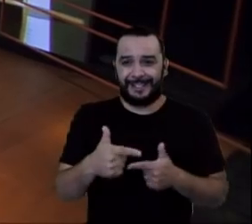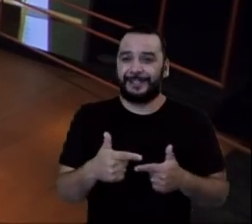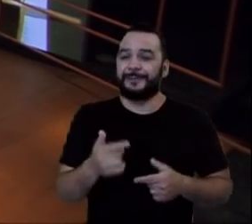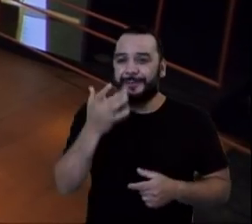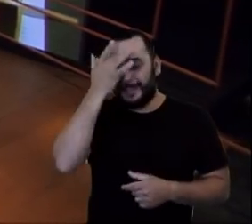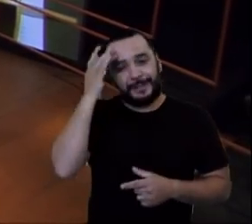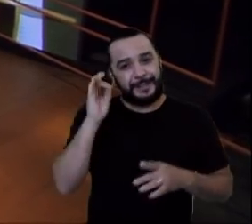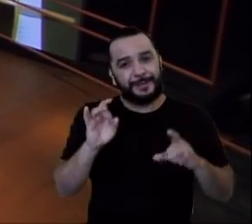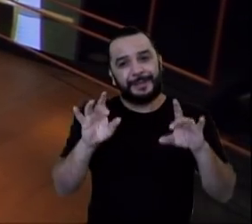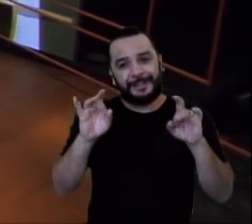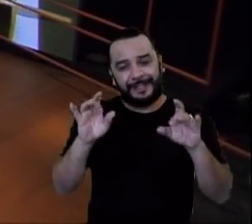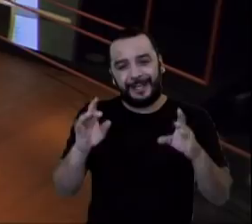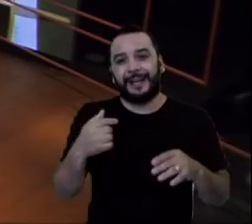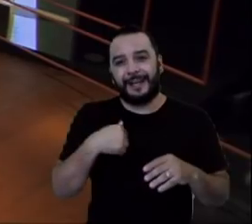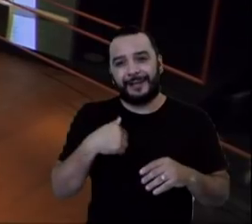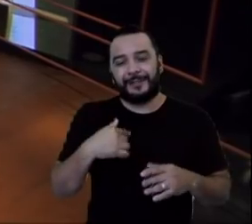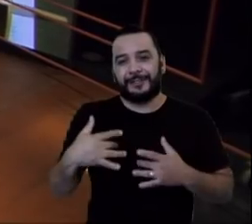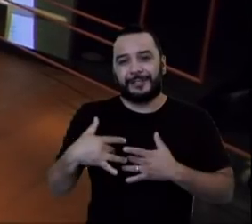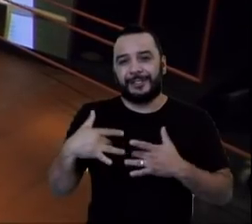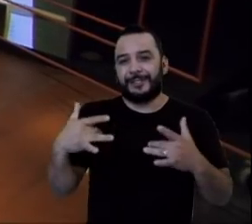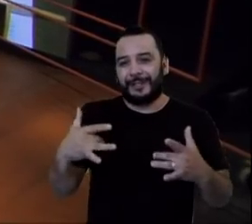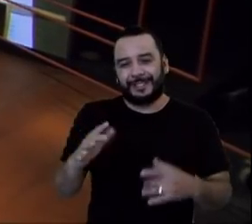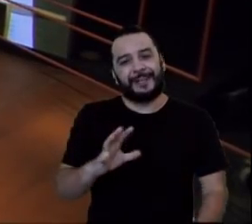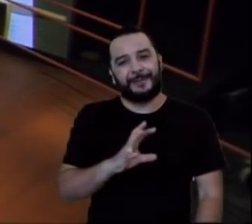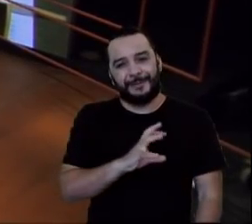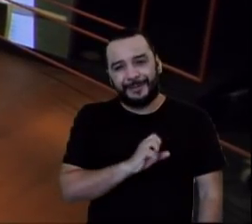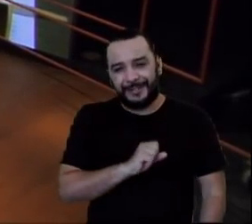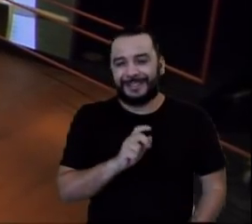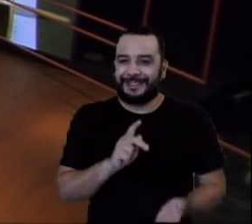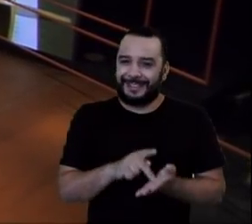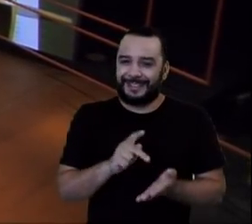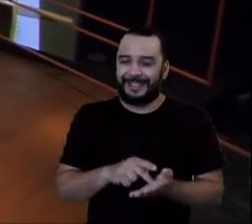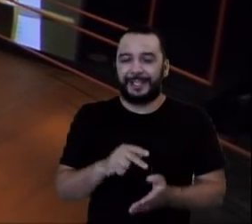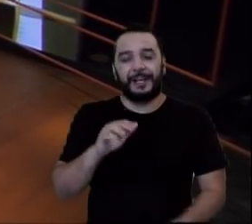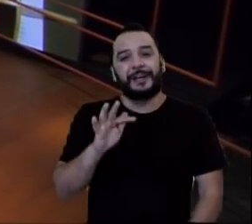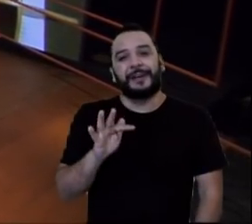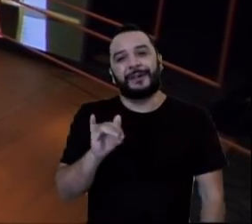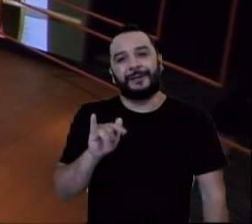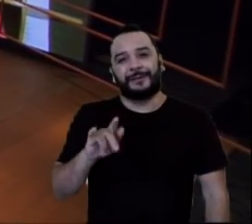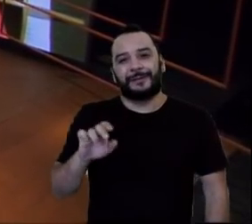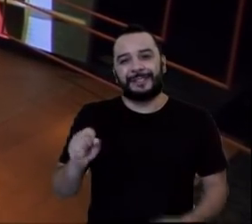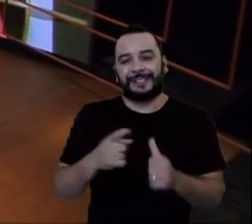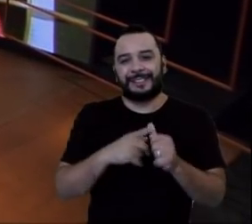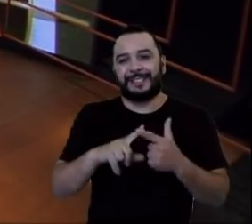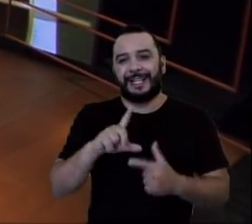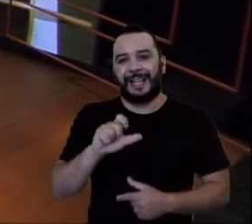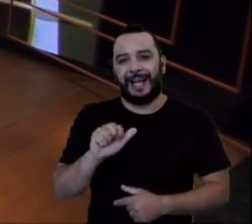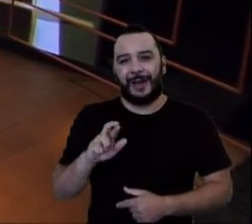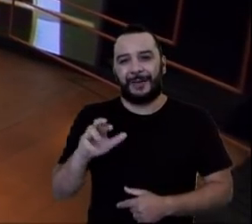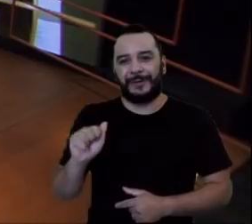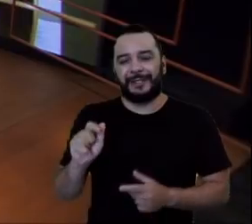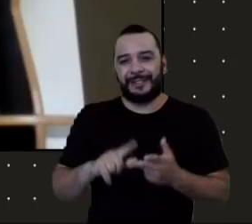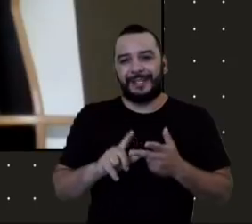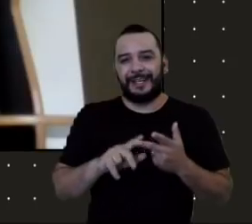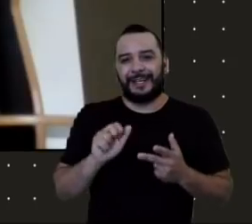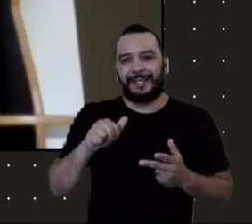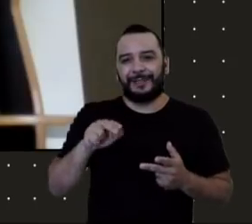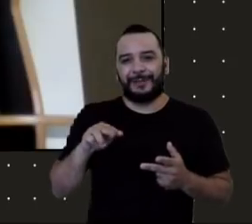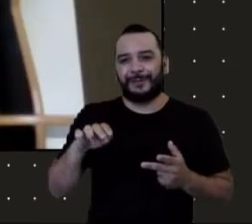trabalhar com pessoas tão queridas, talentosas, generosas e amorosas, né? Fagundes, Laura